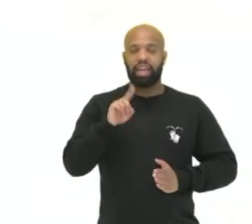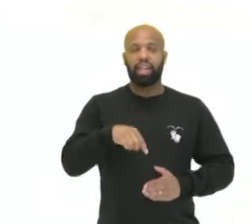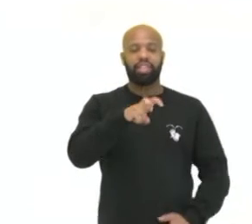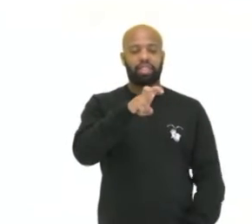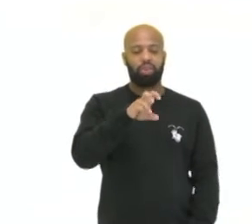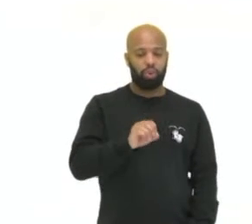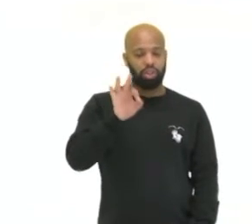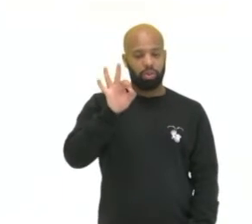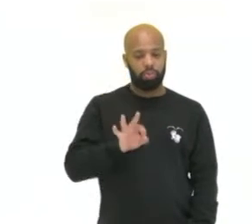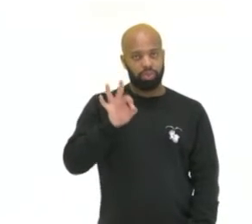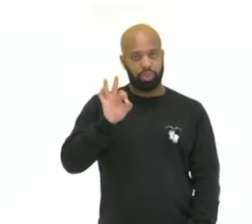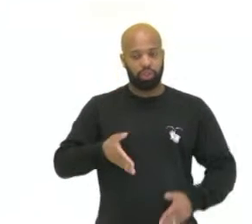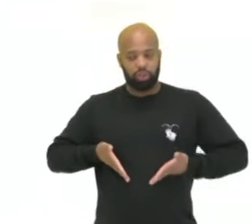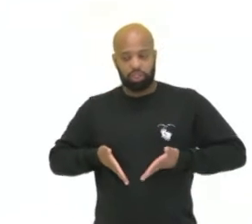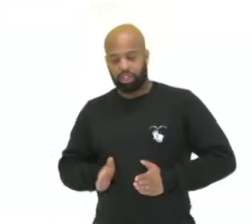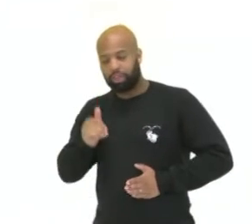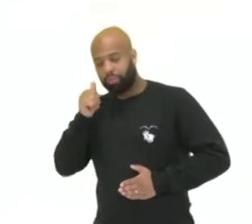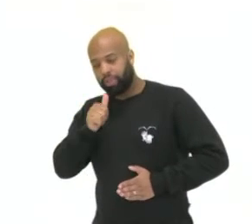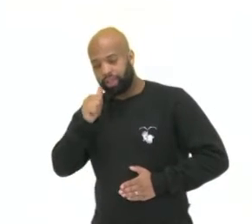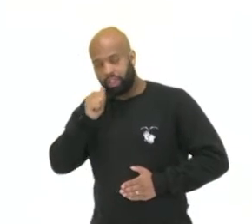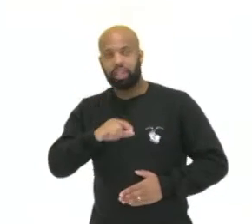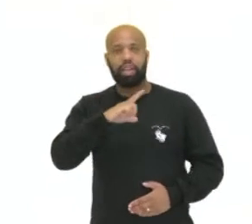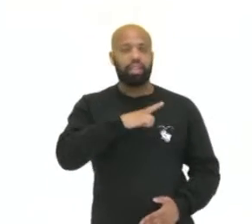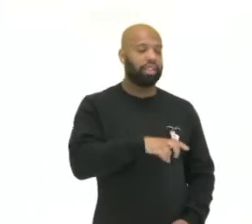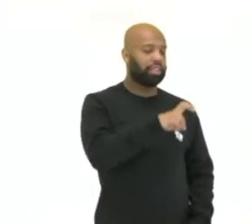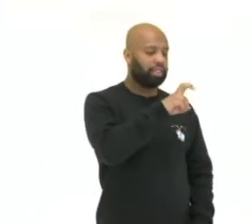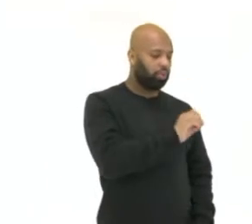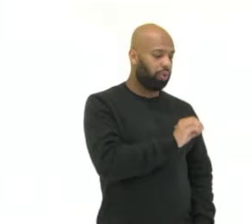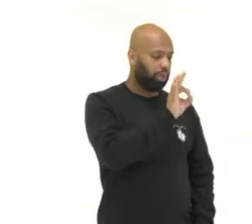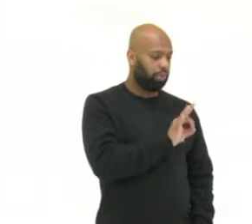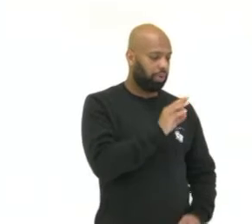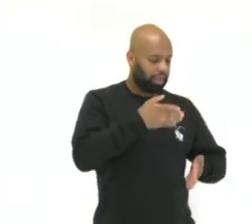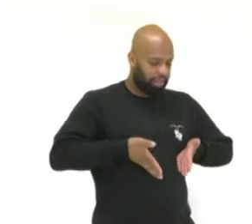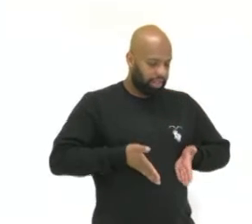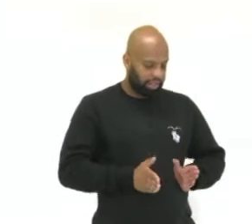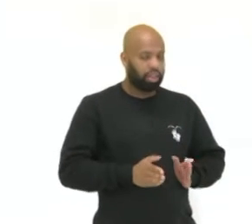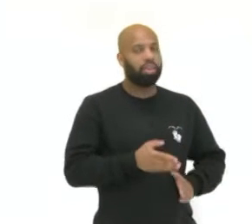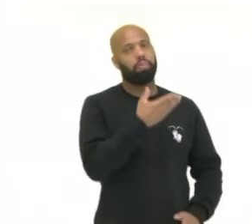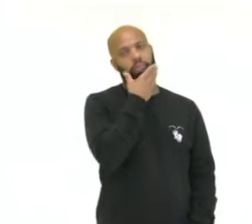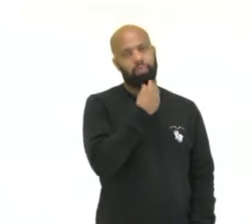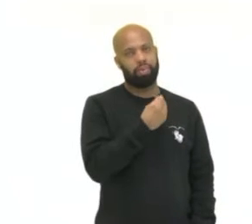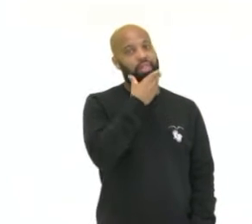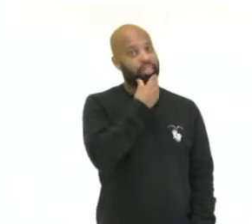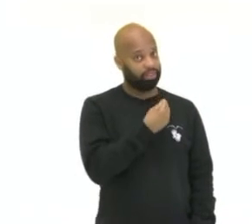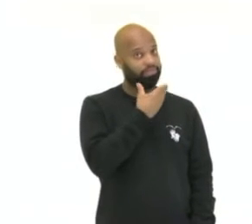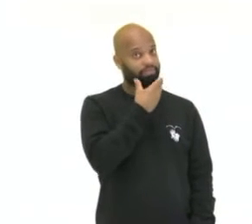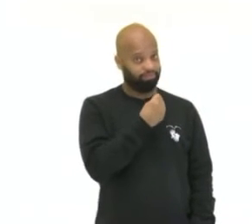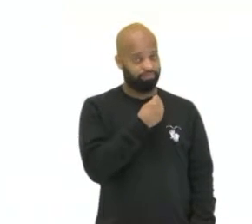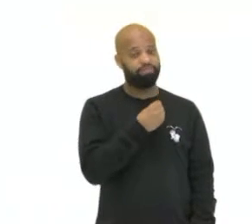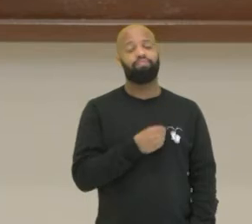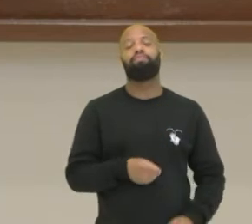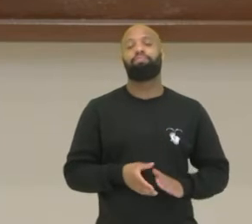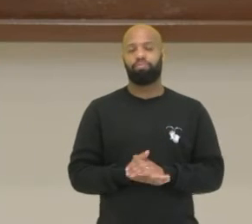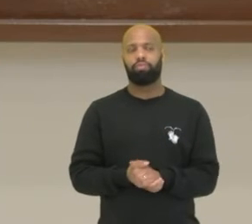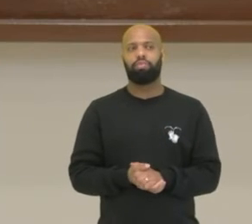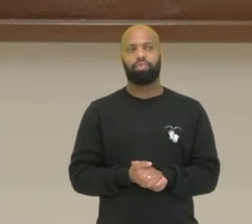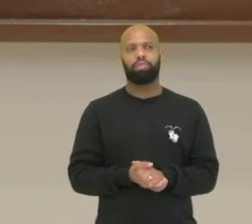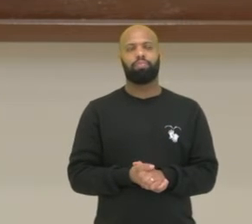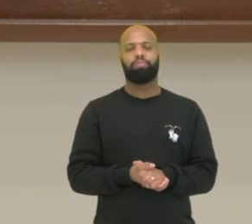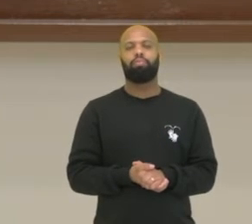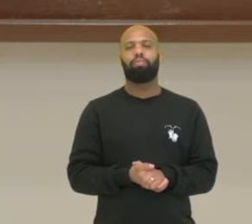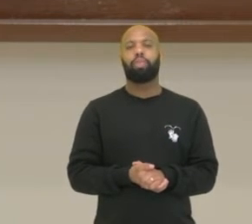50% de nascer uma menina e 50% de nascer um menino. São